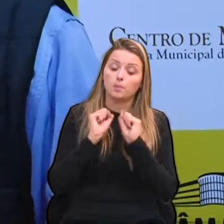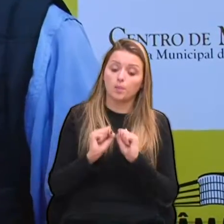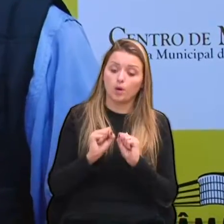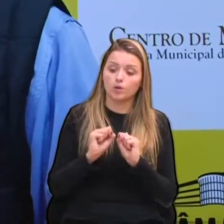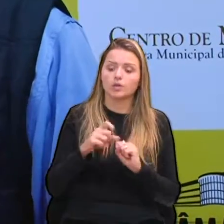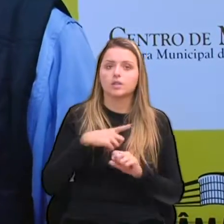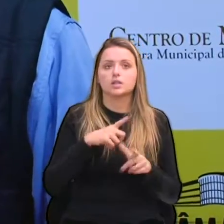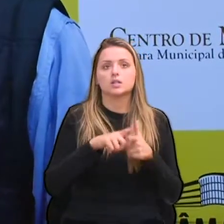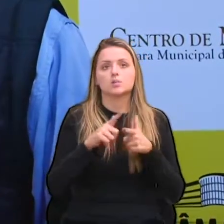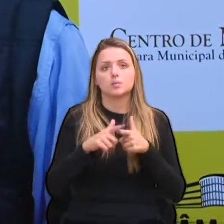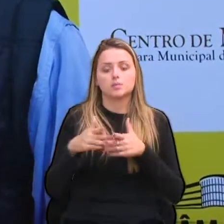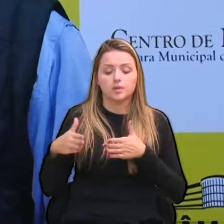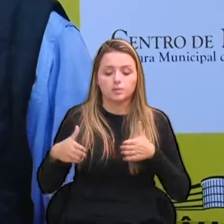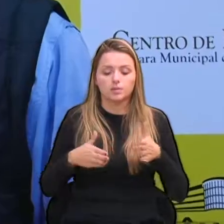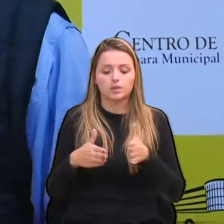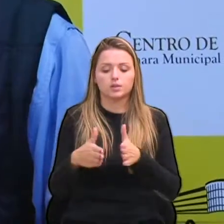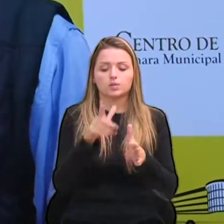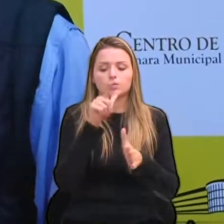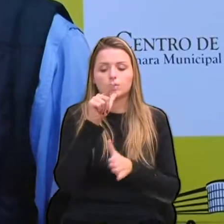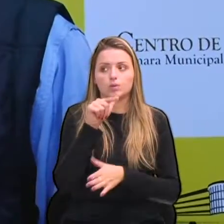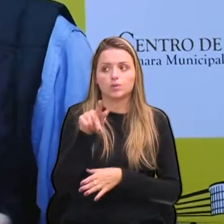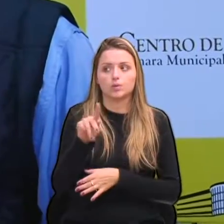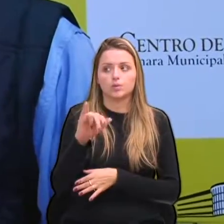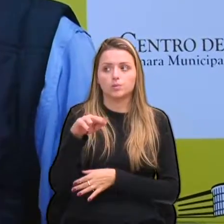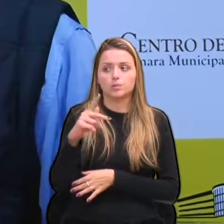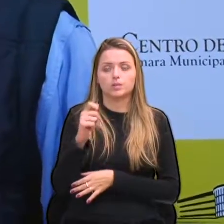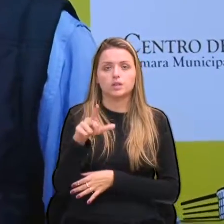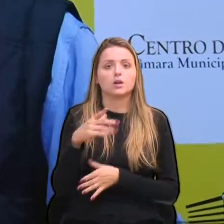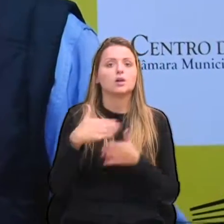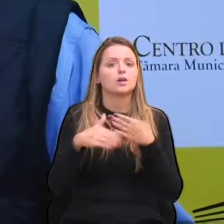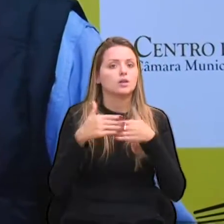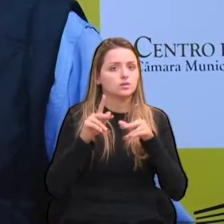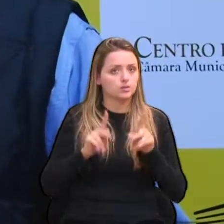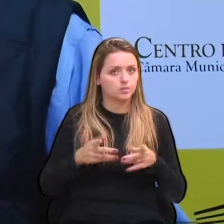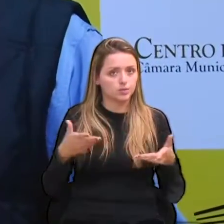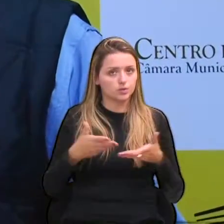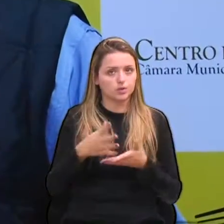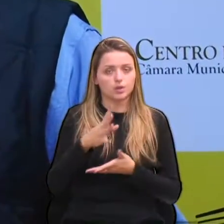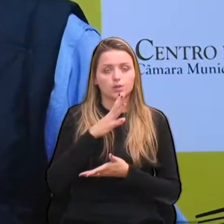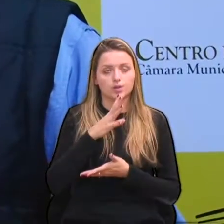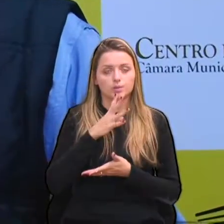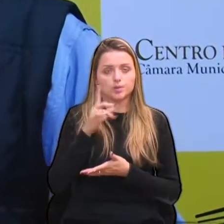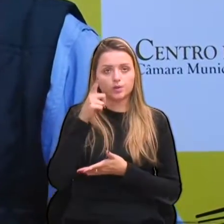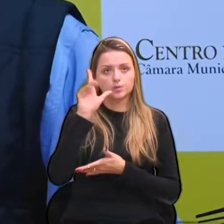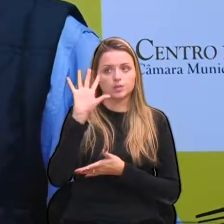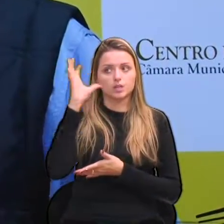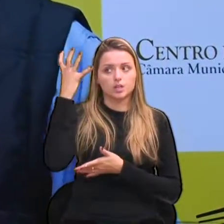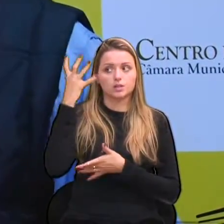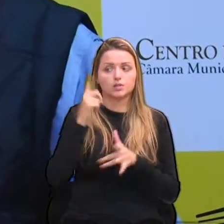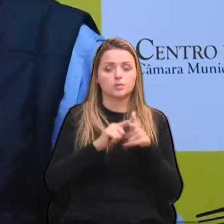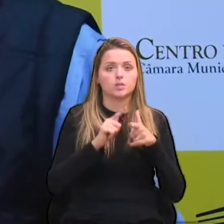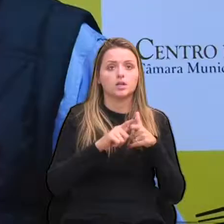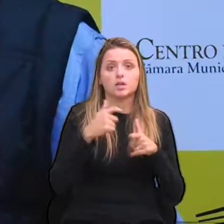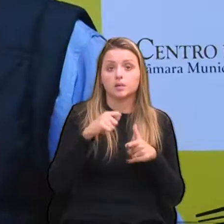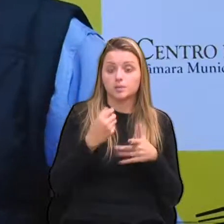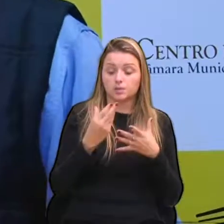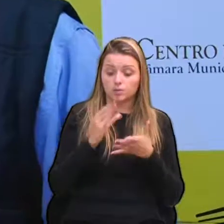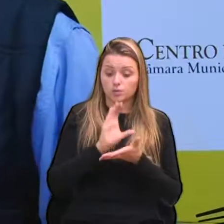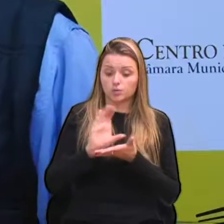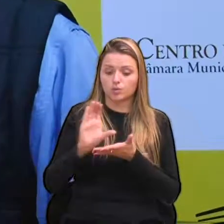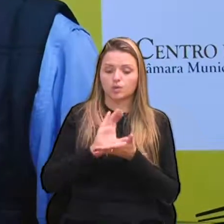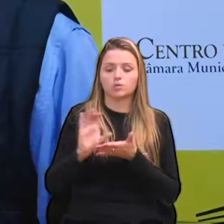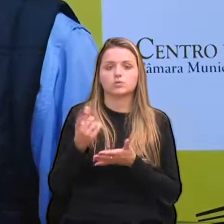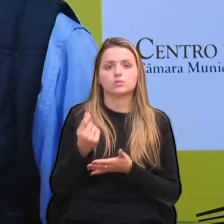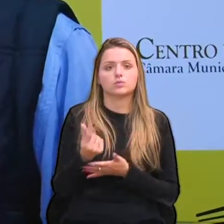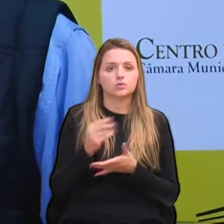pelo Arroio Pinhal, que é uma história que já todo mundo já conhece, que para resolver o problema precisa de bastante recurso financeiro,